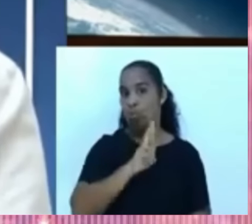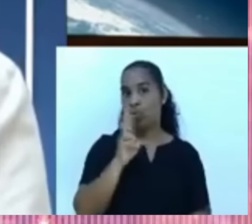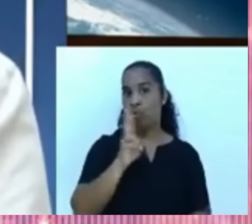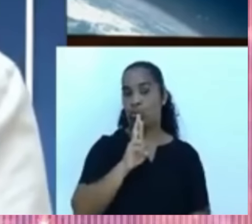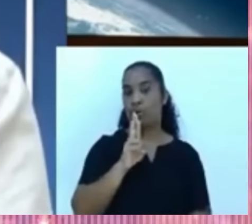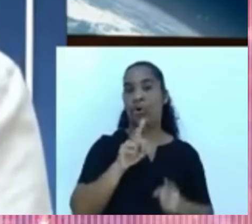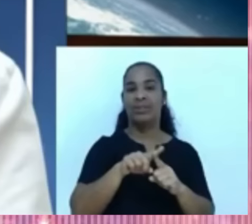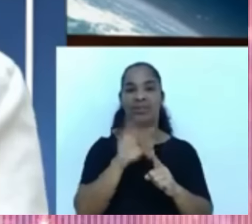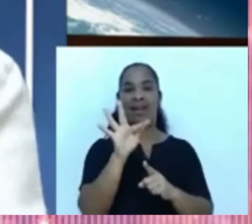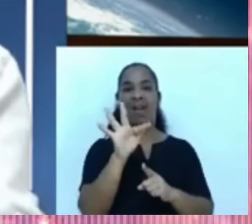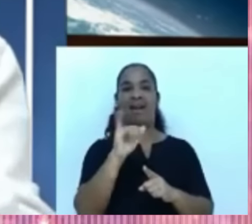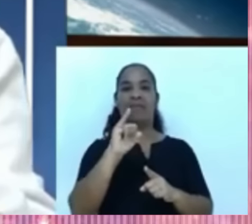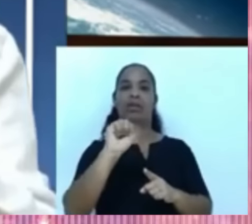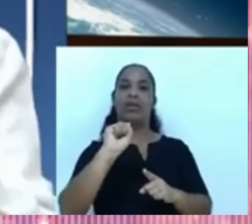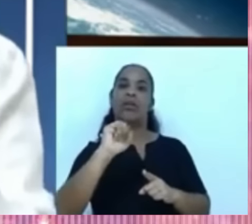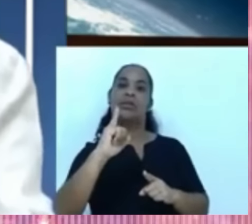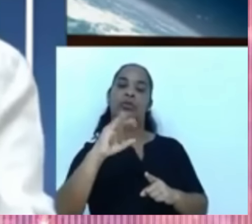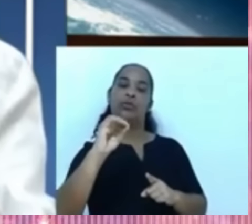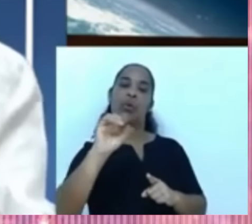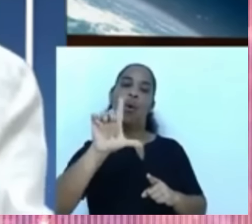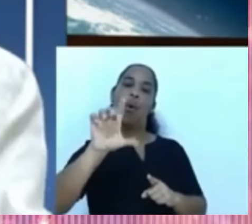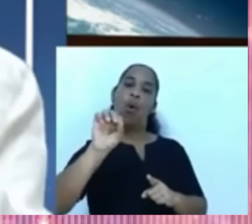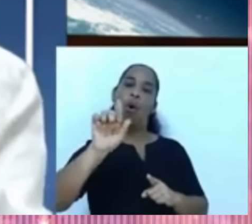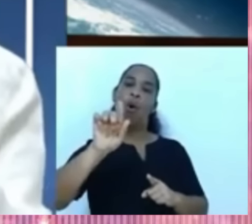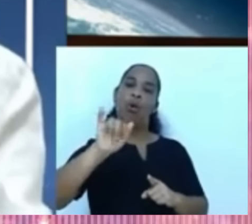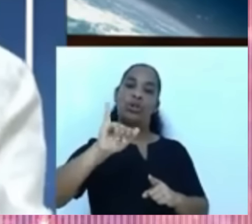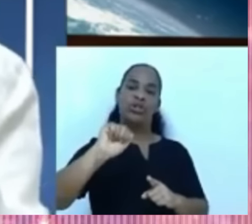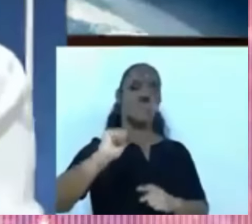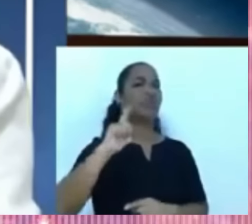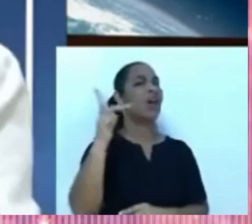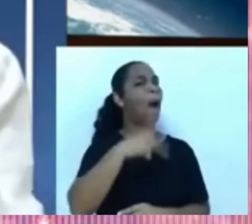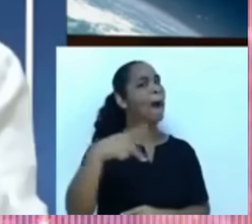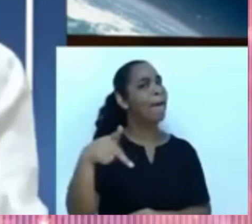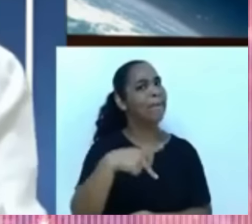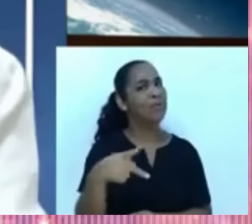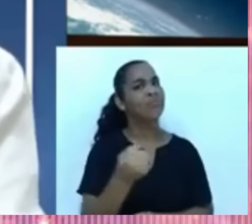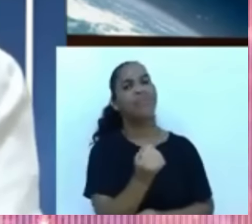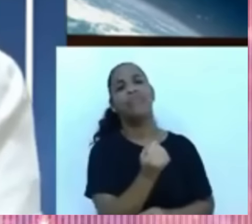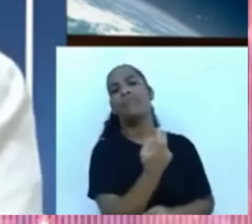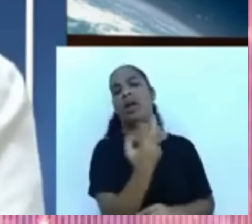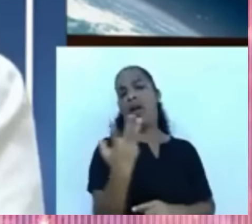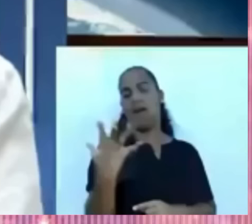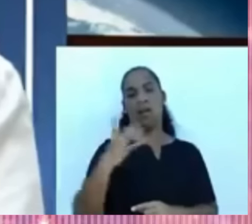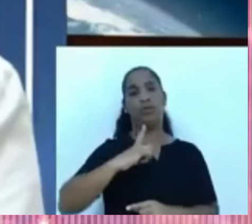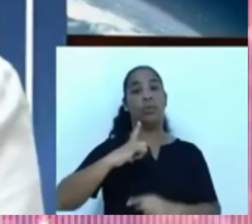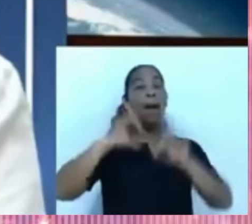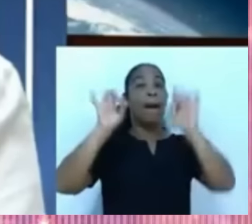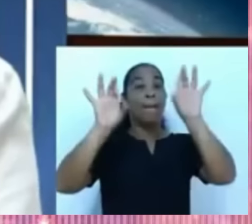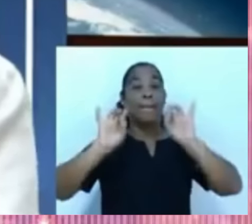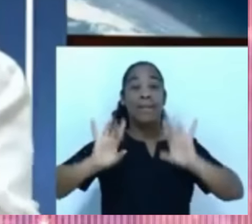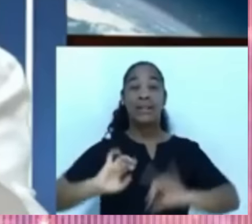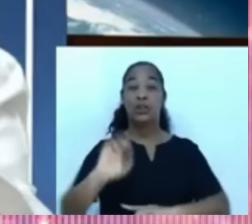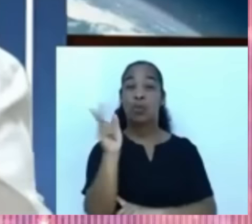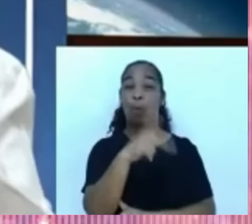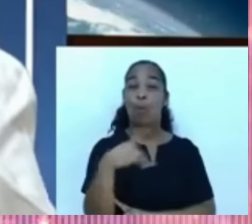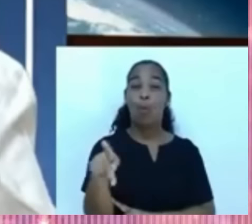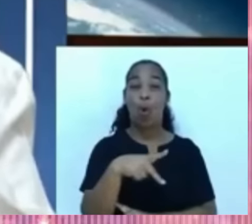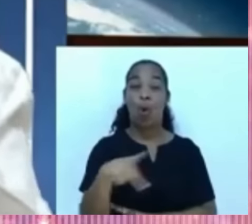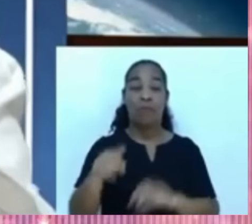fisiologia eminentes professores especialmente aqueles que se dedicaram aos